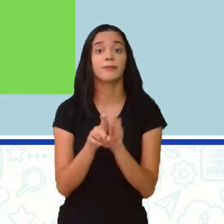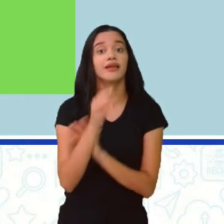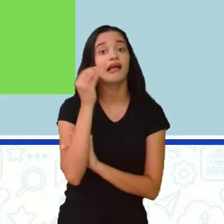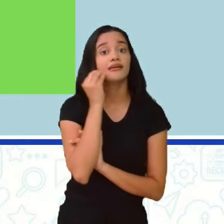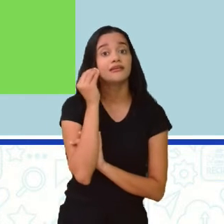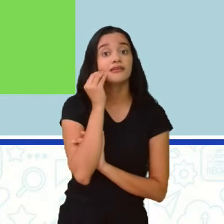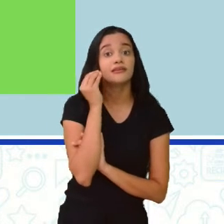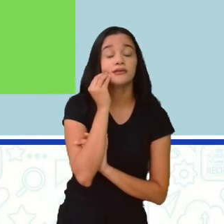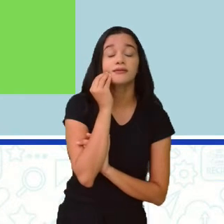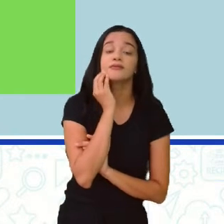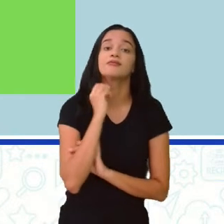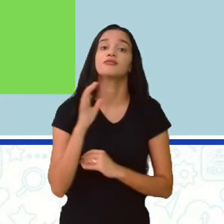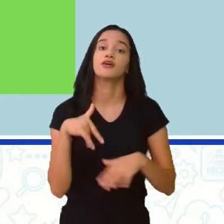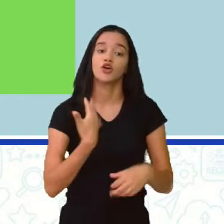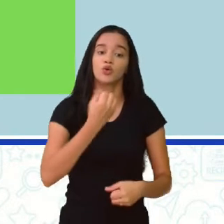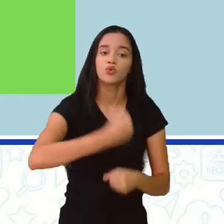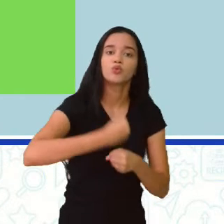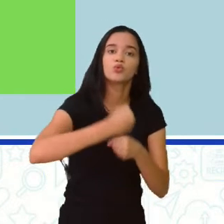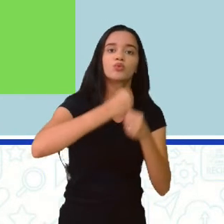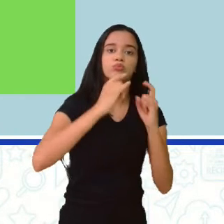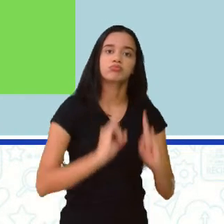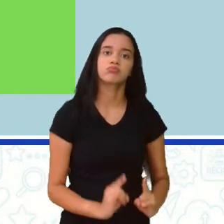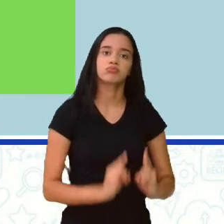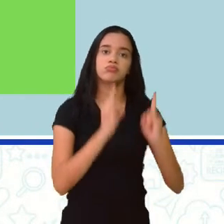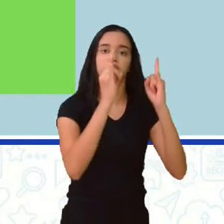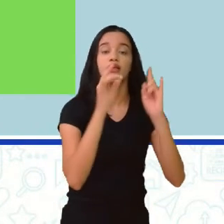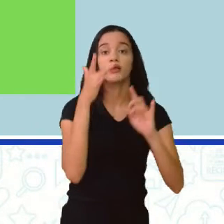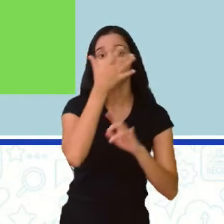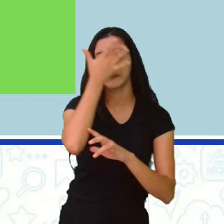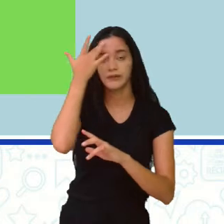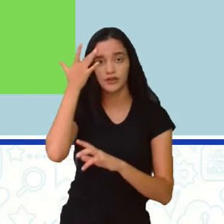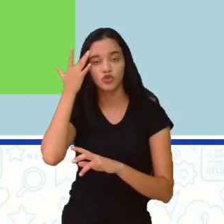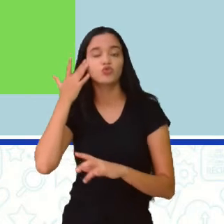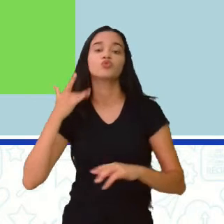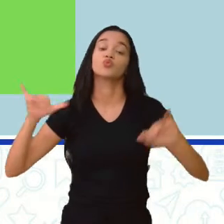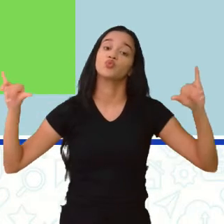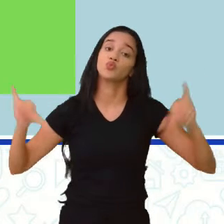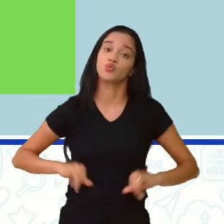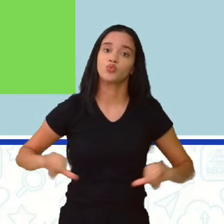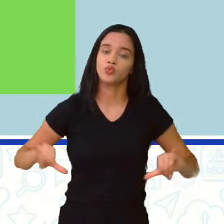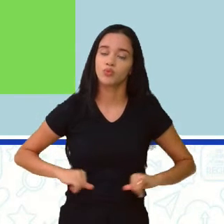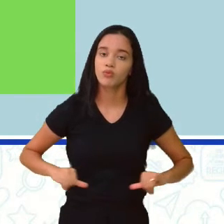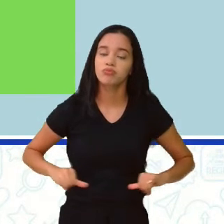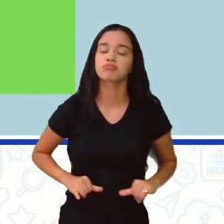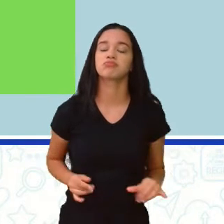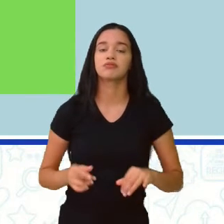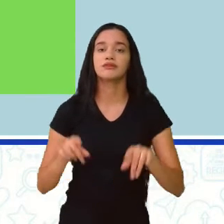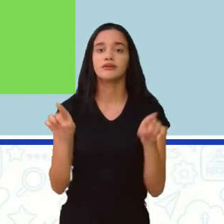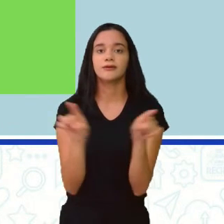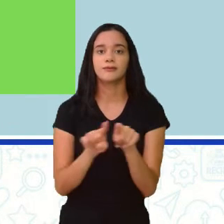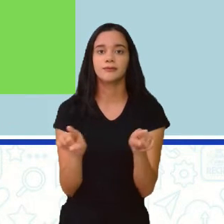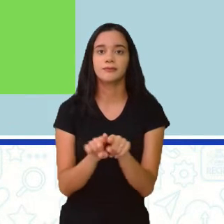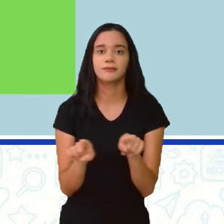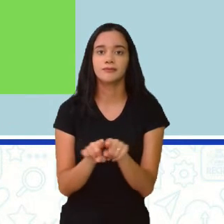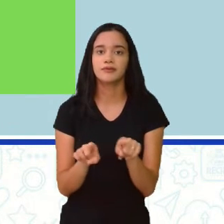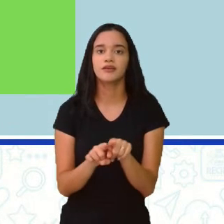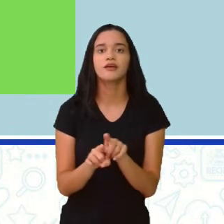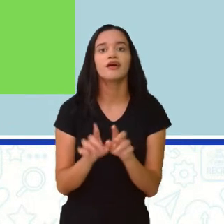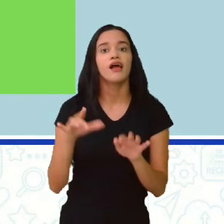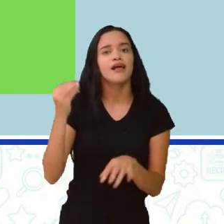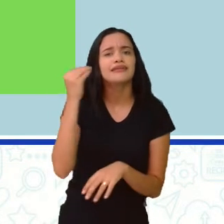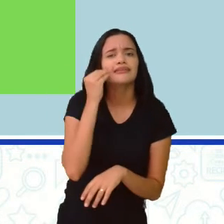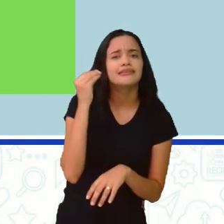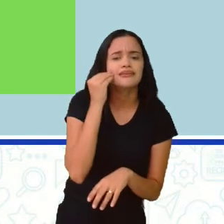tentando fiscalizar as construções irregulares para que as pessoas não sofram mais, né? E também eles